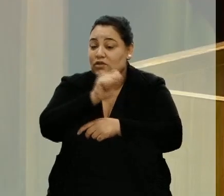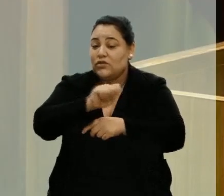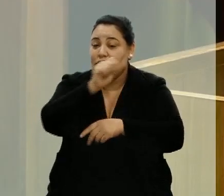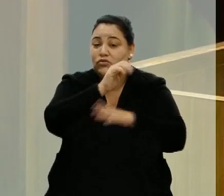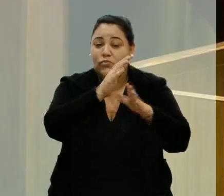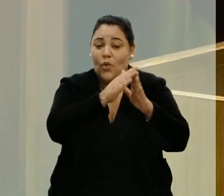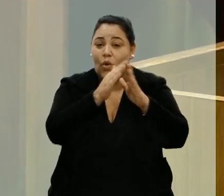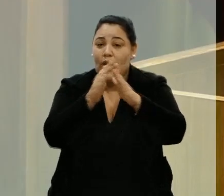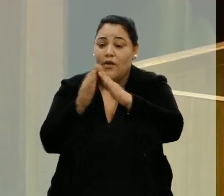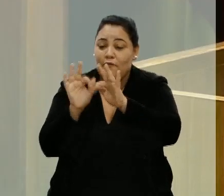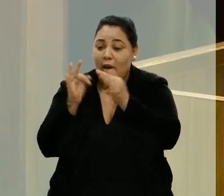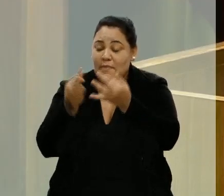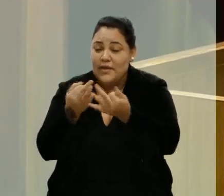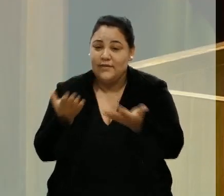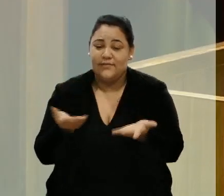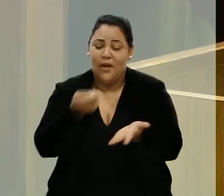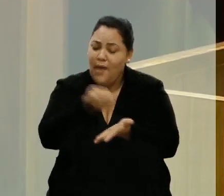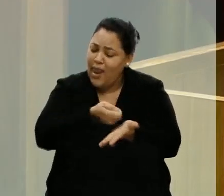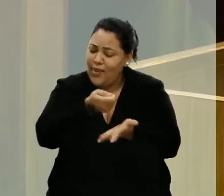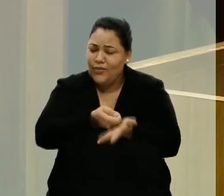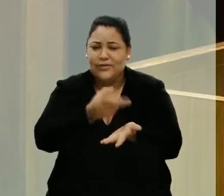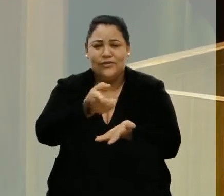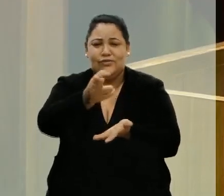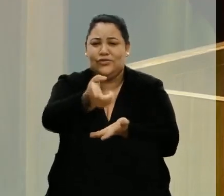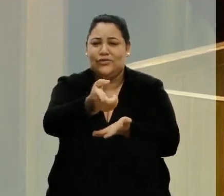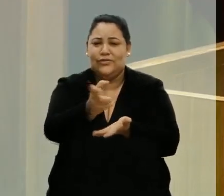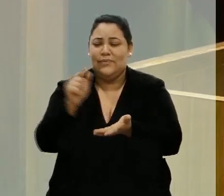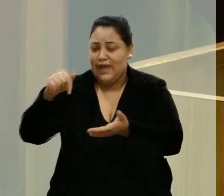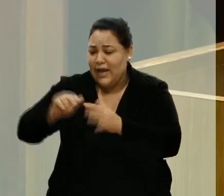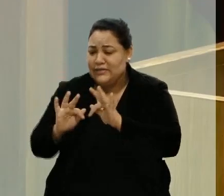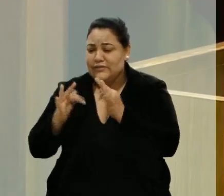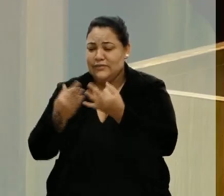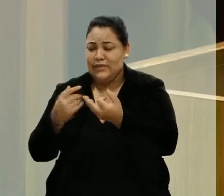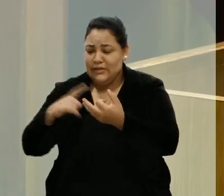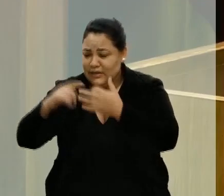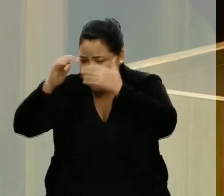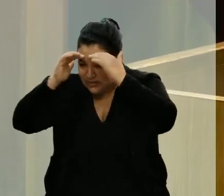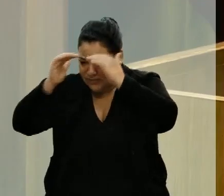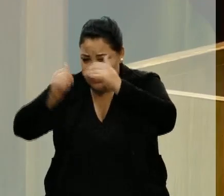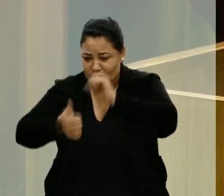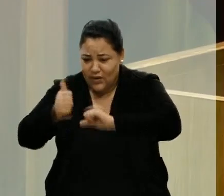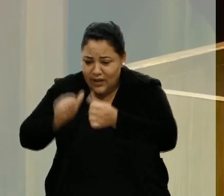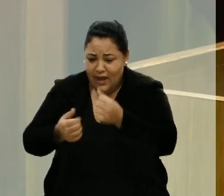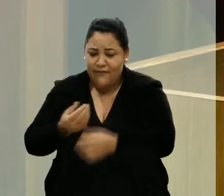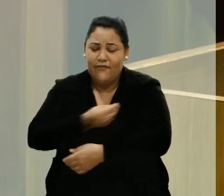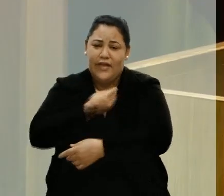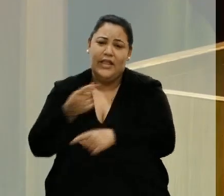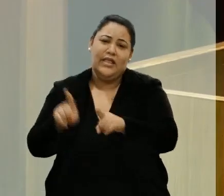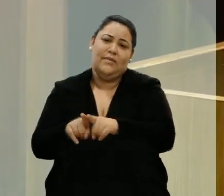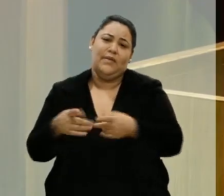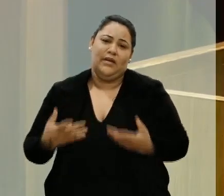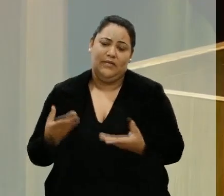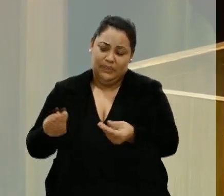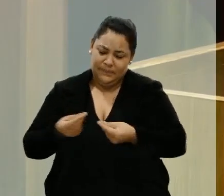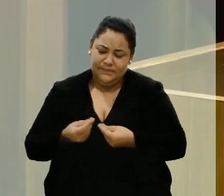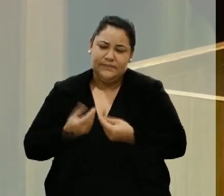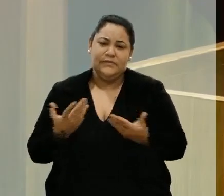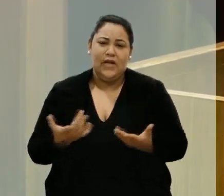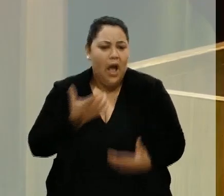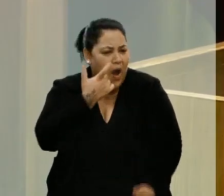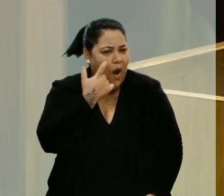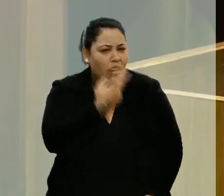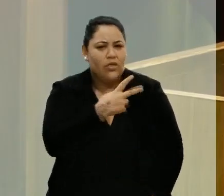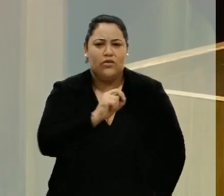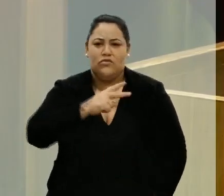para que aquelas famílias tenham dignidade, tenham qualidade de vida. Olha, em